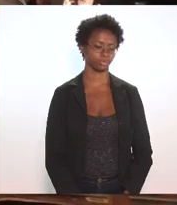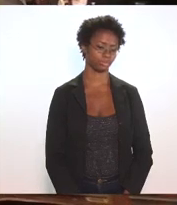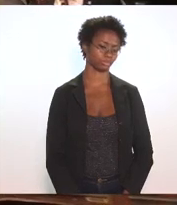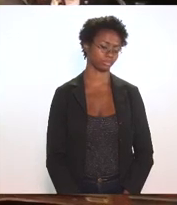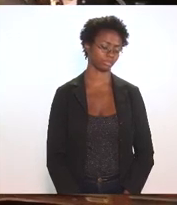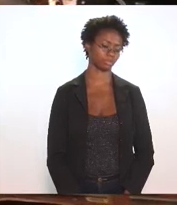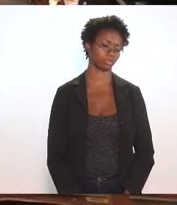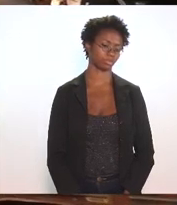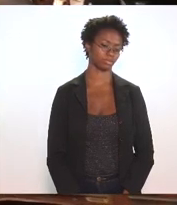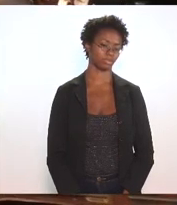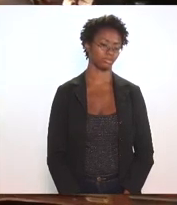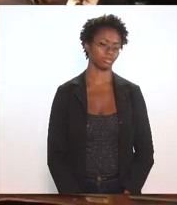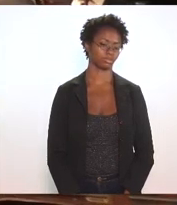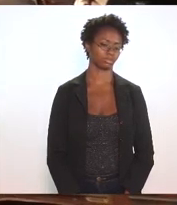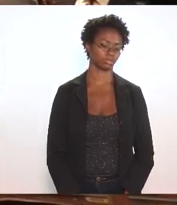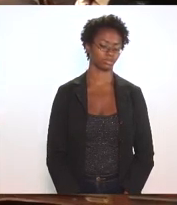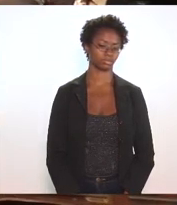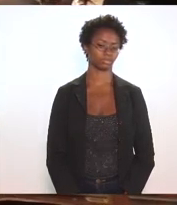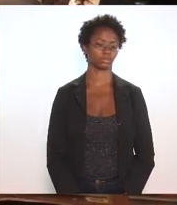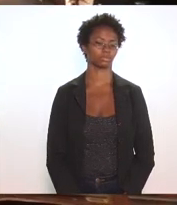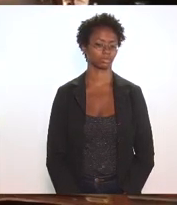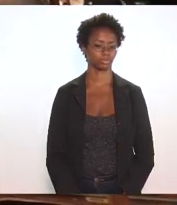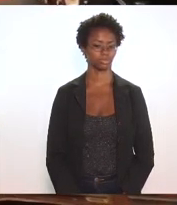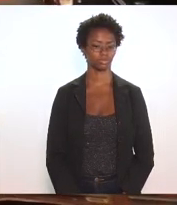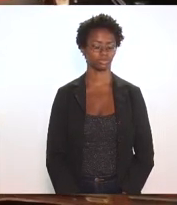Deputado. Substitutivo, presidente. Rubens Montempo.